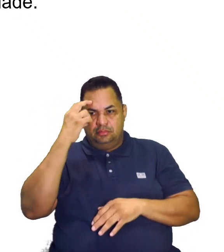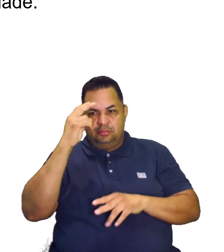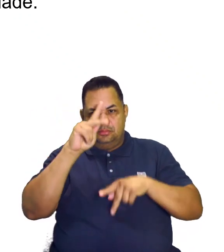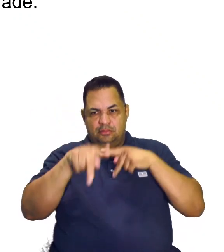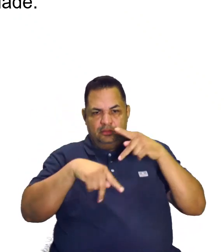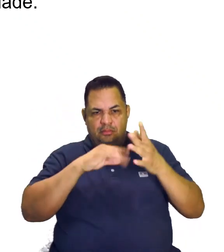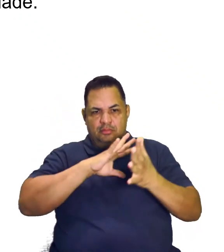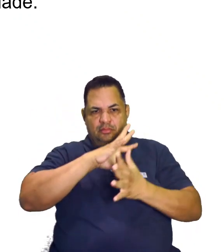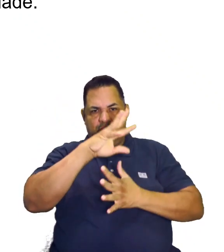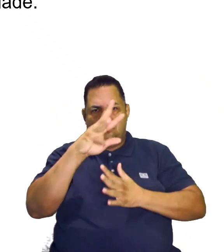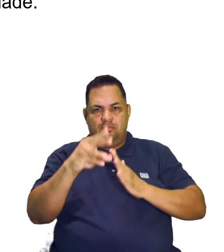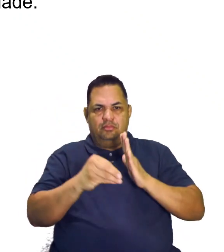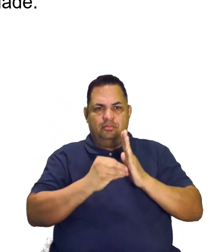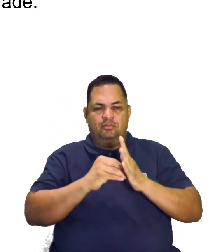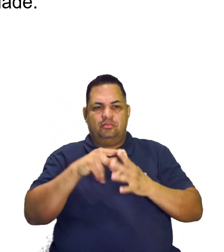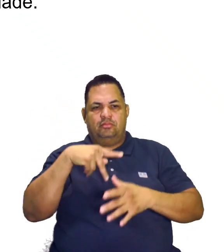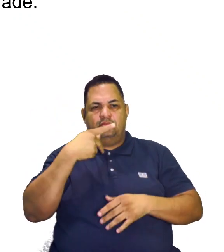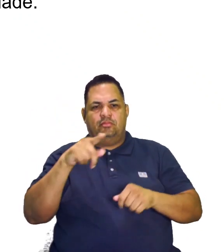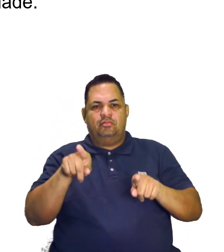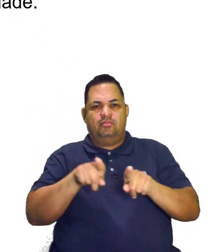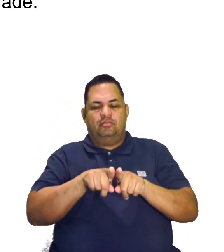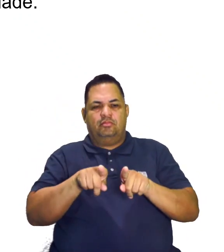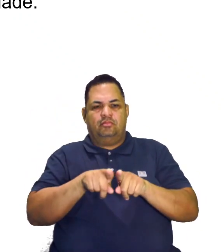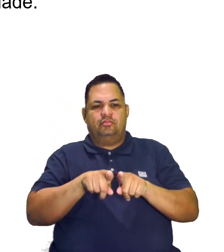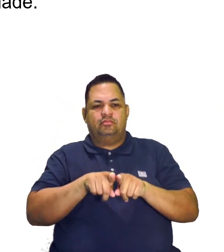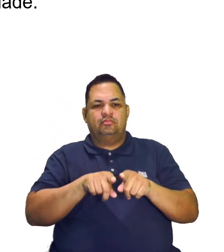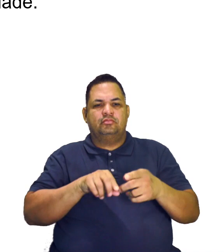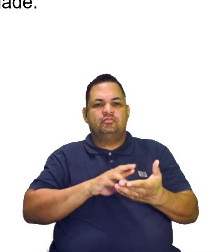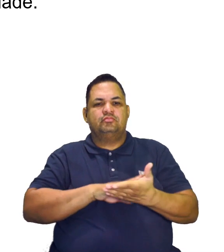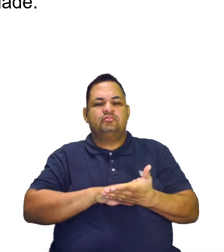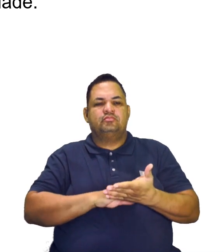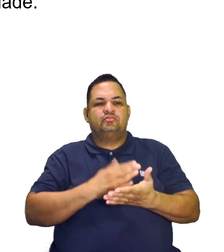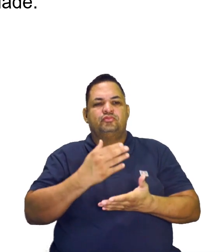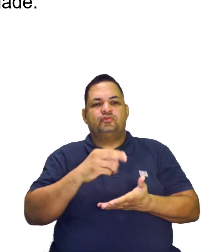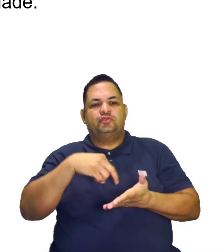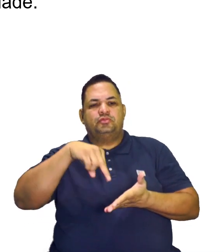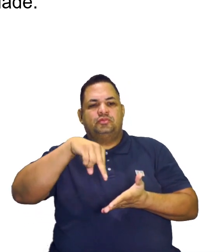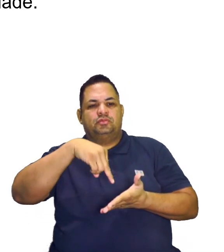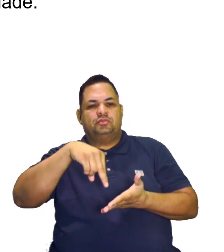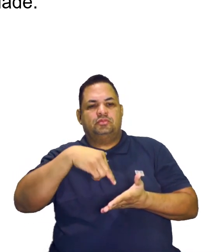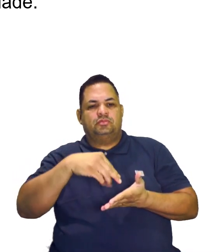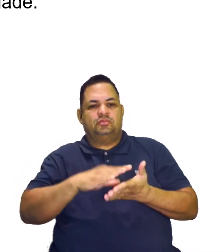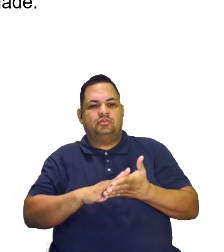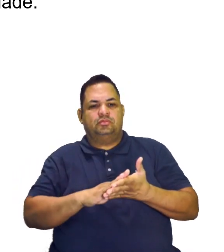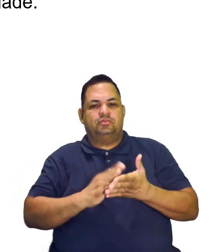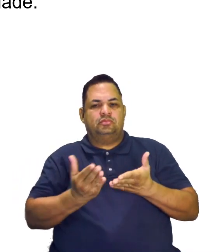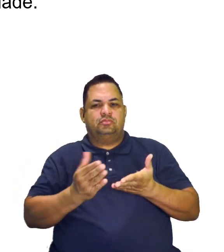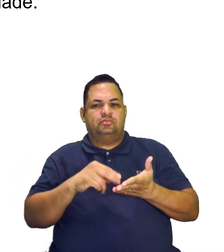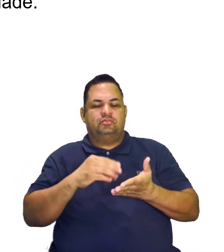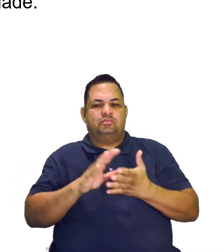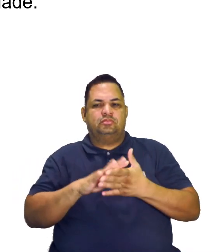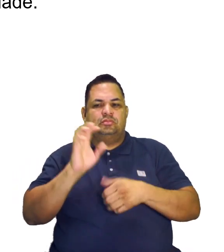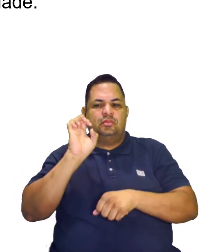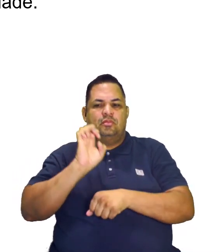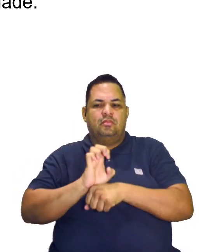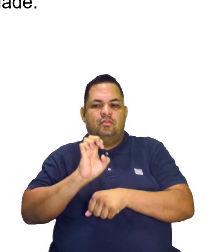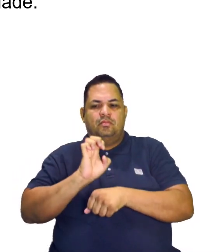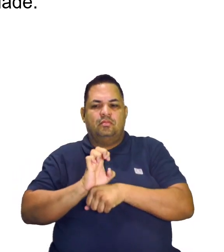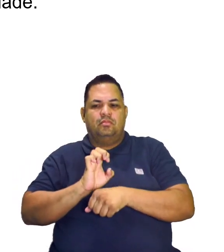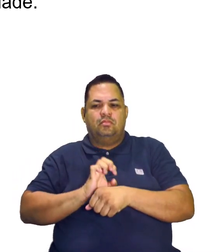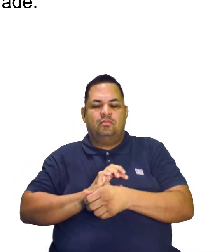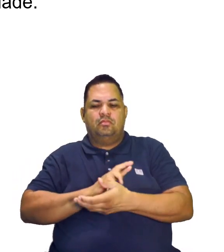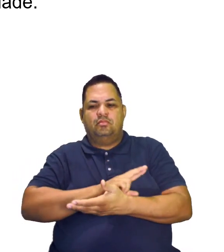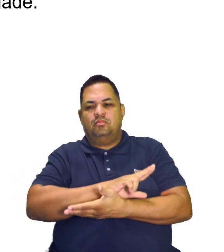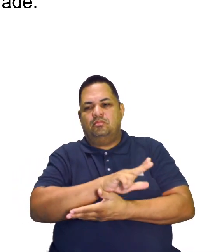dos povos da Amazônia. Falamos então das várias estilos de dança, dos vários estados aqui da